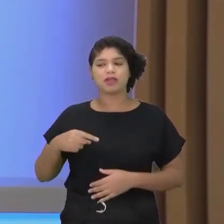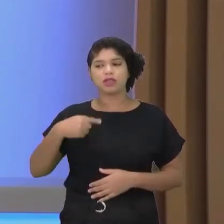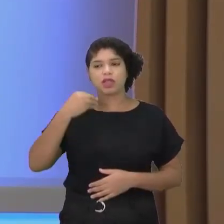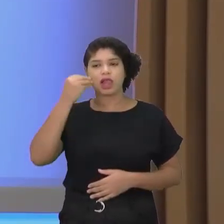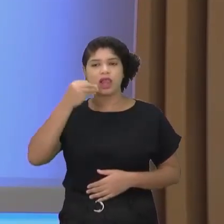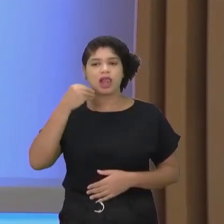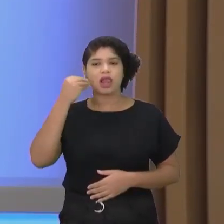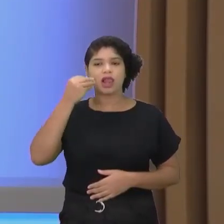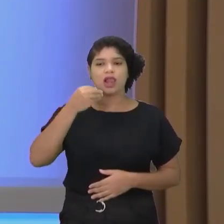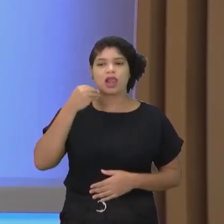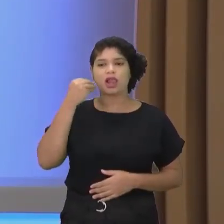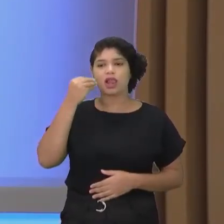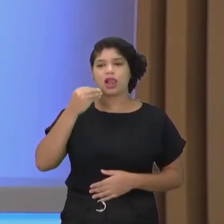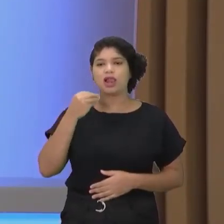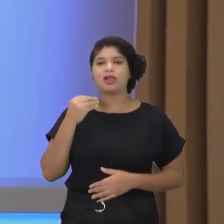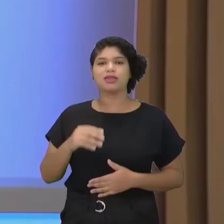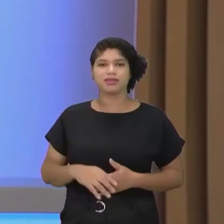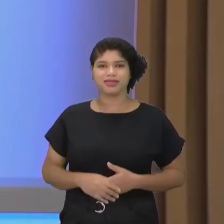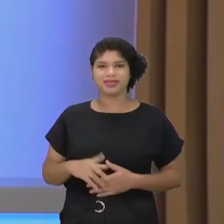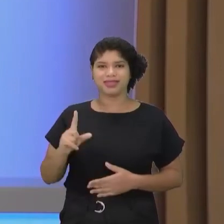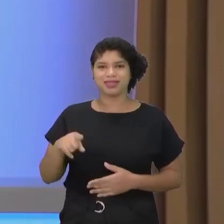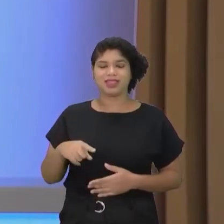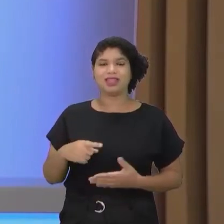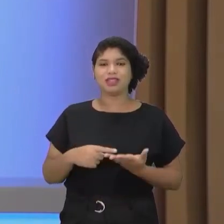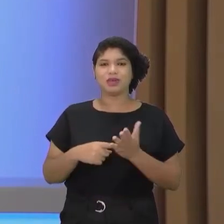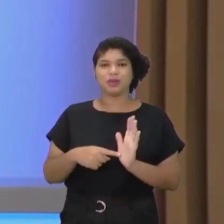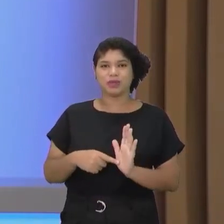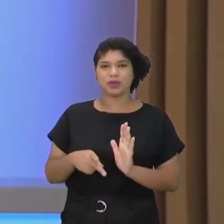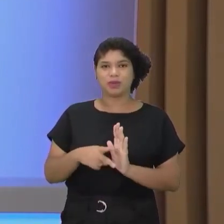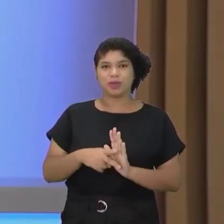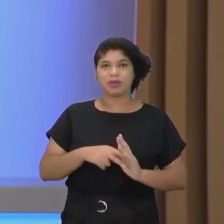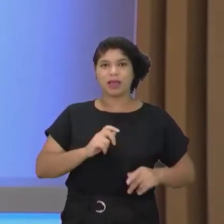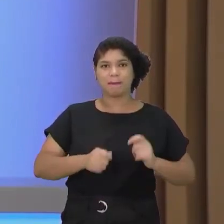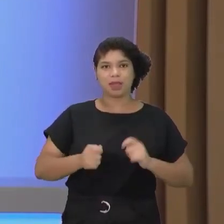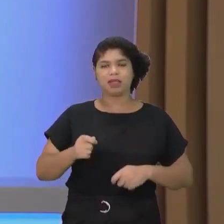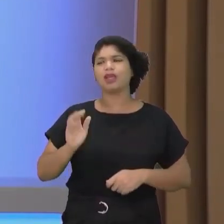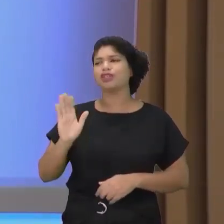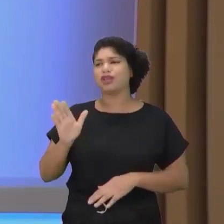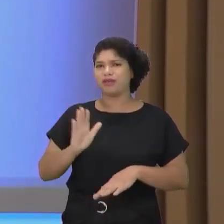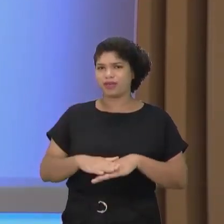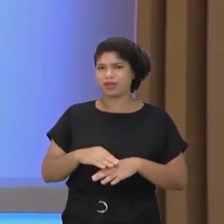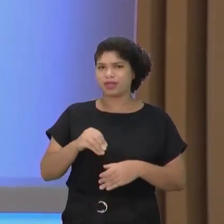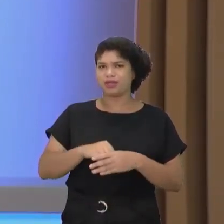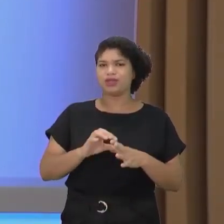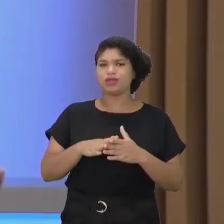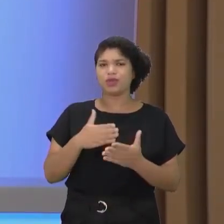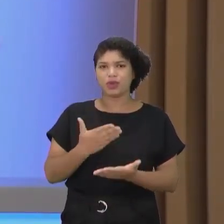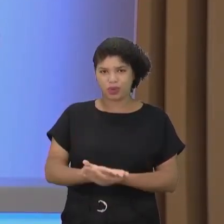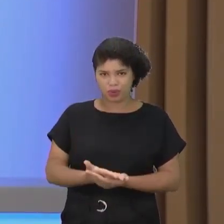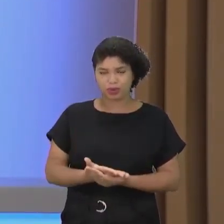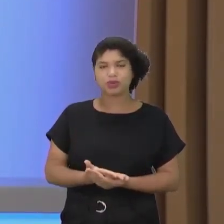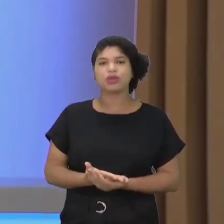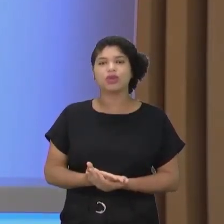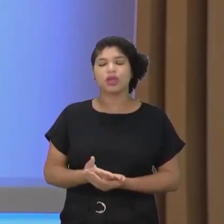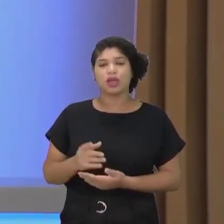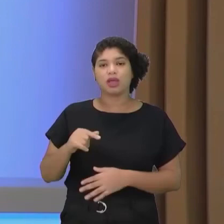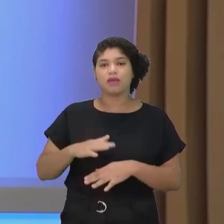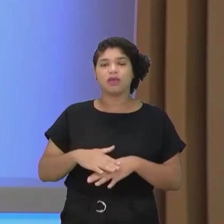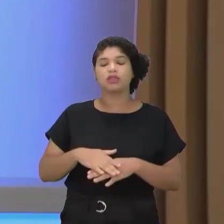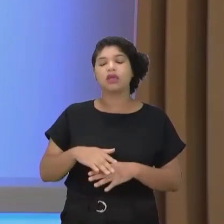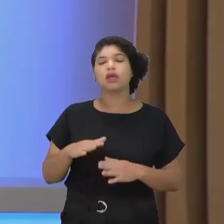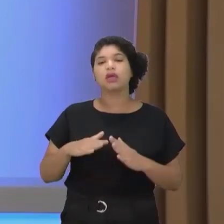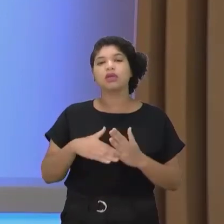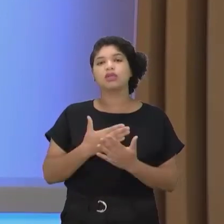experimenta. Então, isso que eu trouxe aqui da bateria, eu também já realizei na escola, né? Eu dava aula na escola Walter